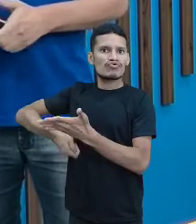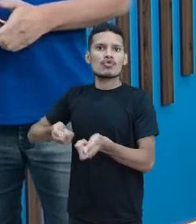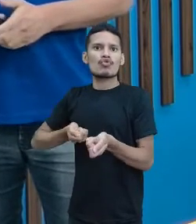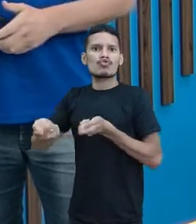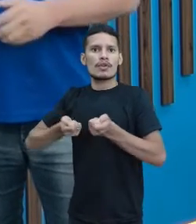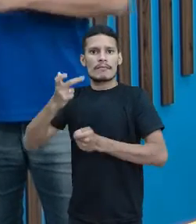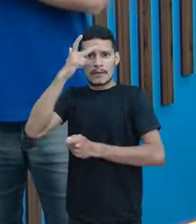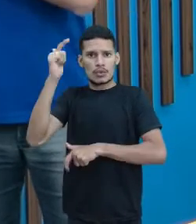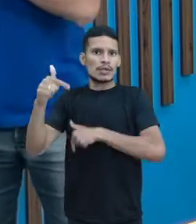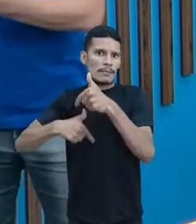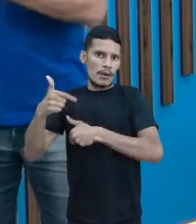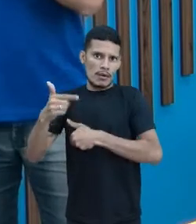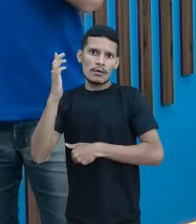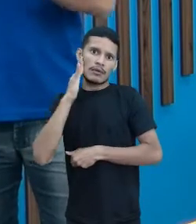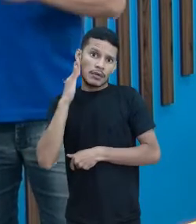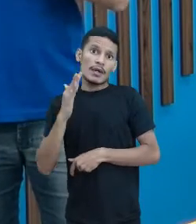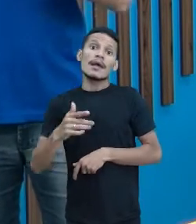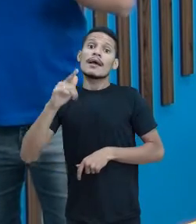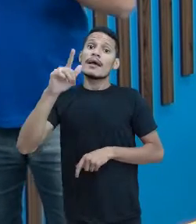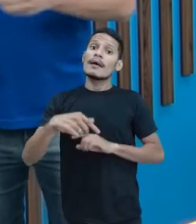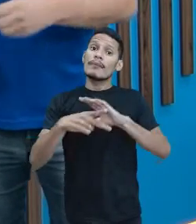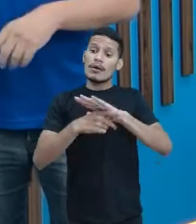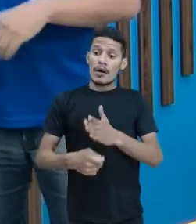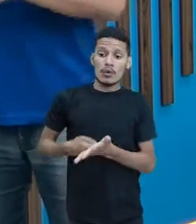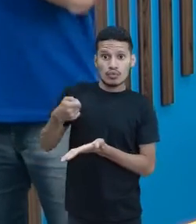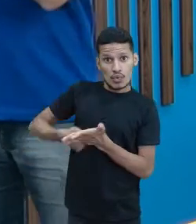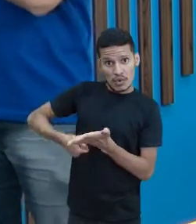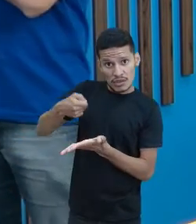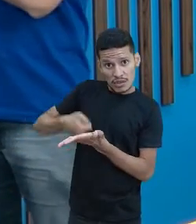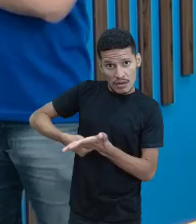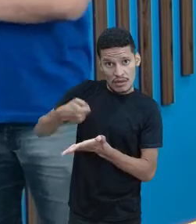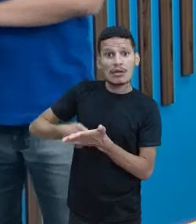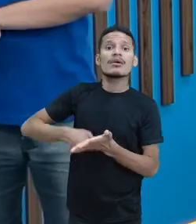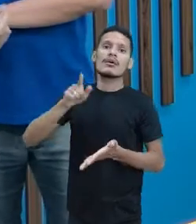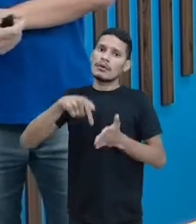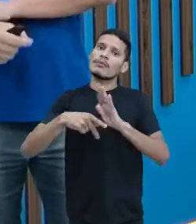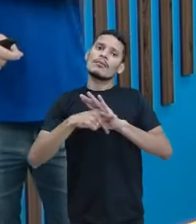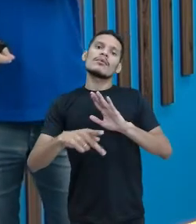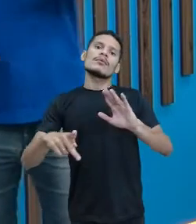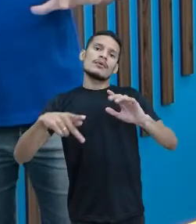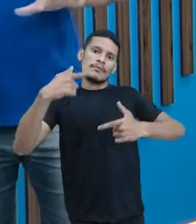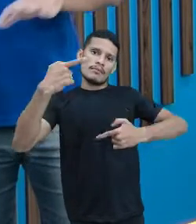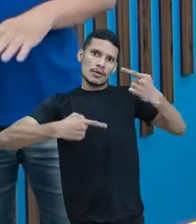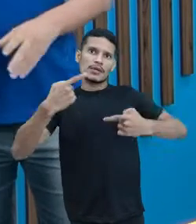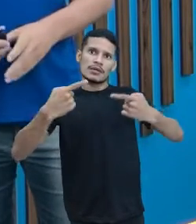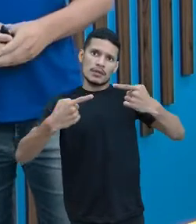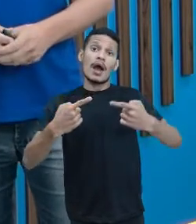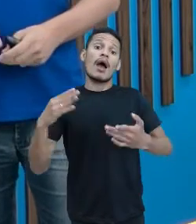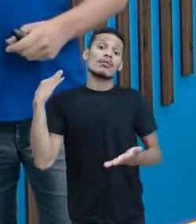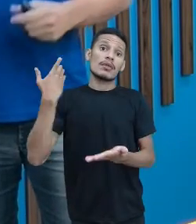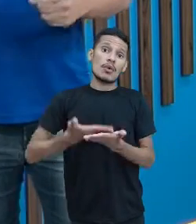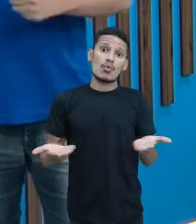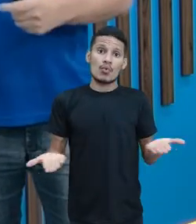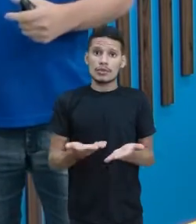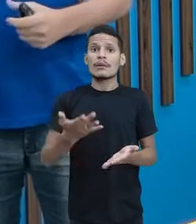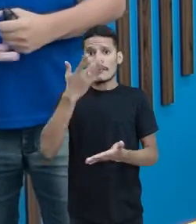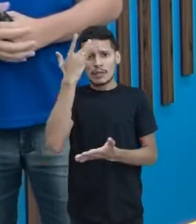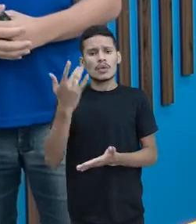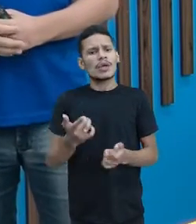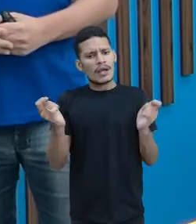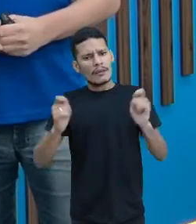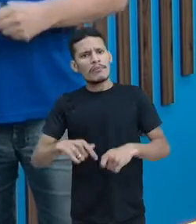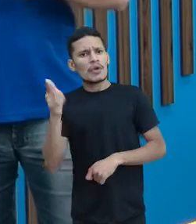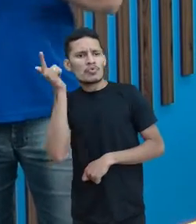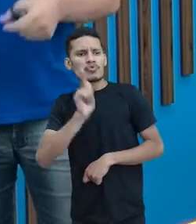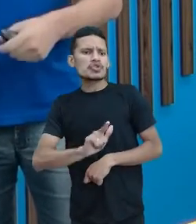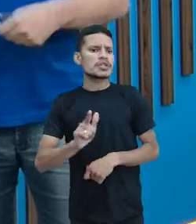trabalhador. Então, essa marca autoritária é um outro aspecto da nossa política. Até hoje, tem gente que acha que pode ganhar a